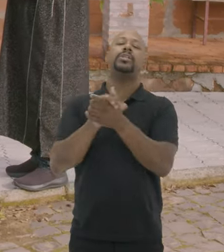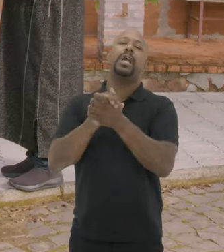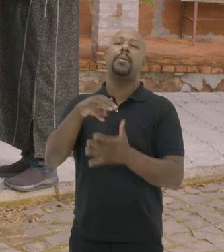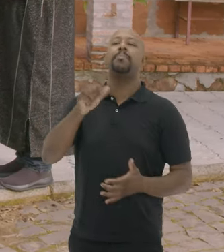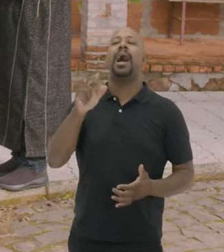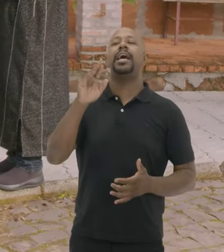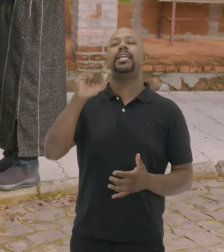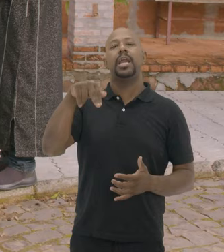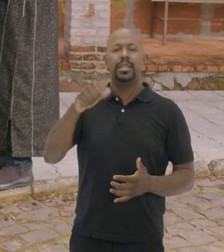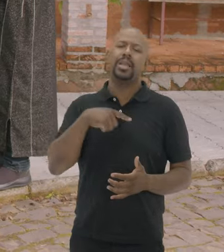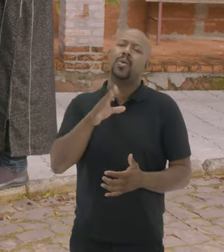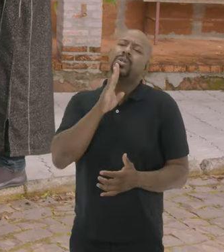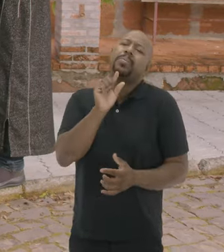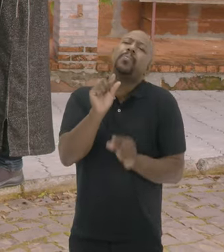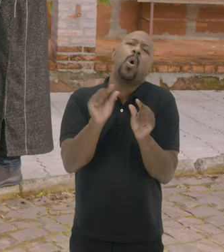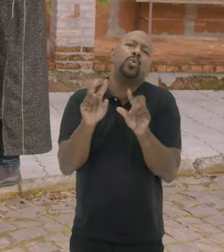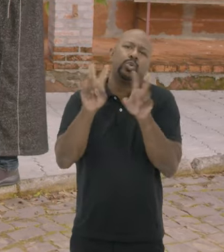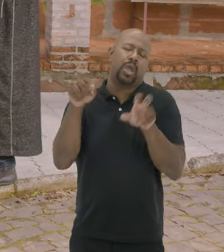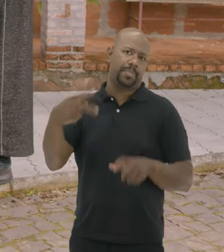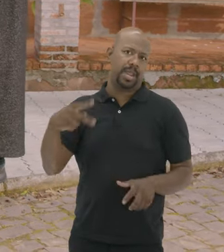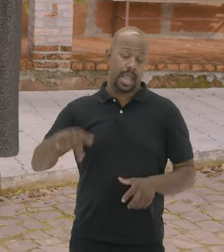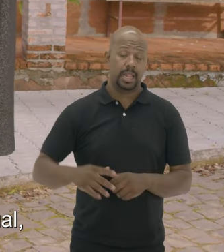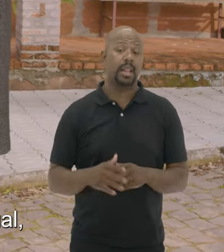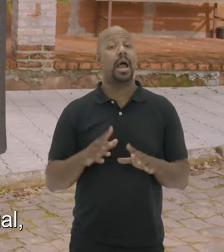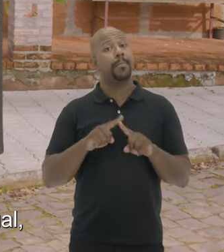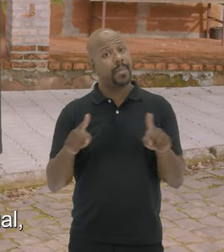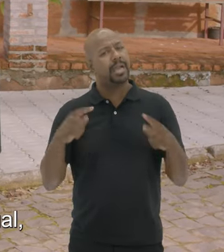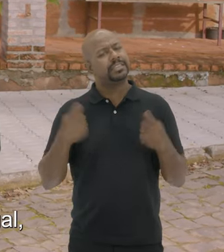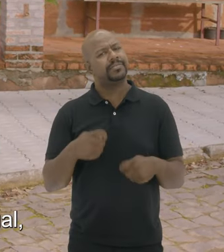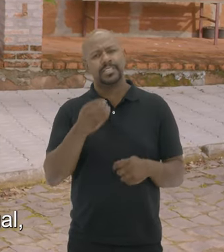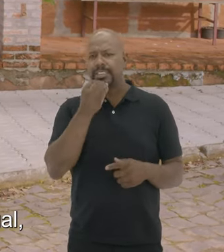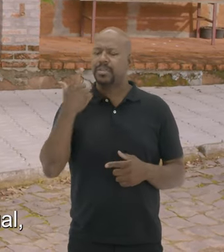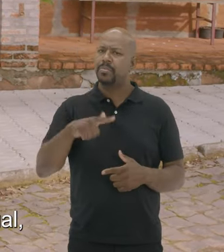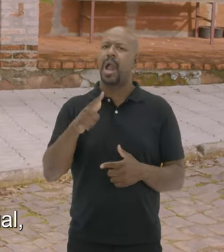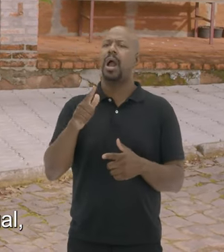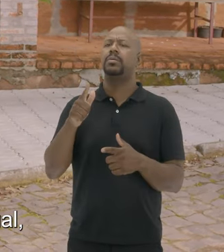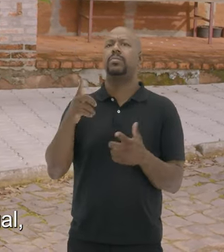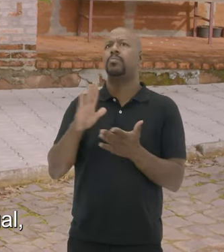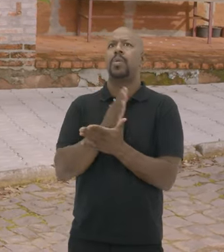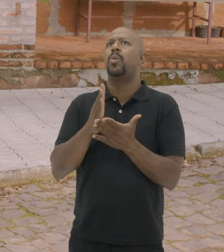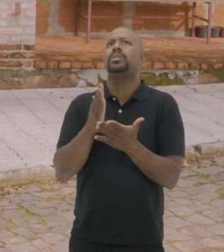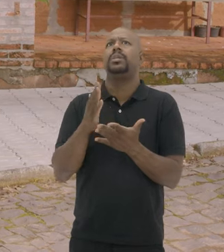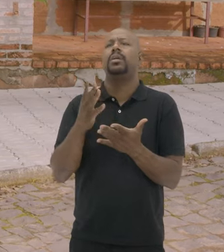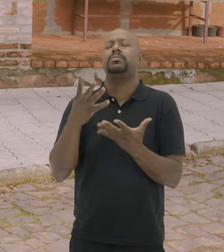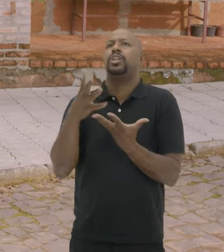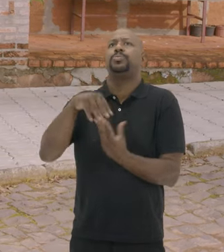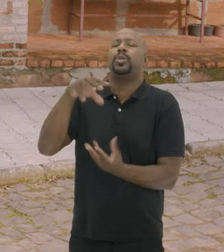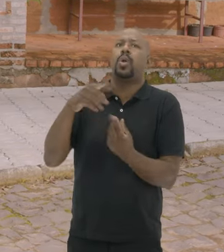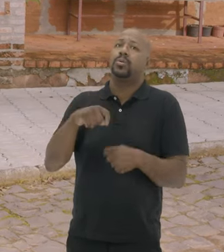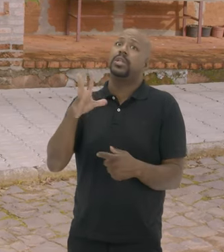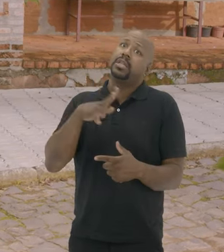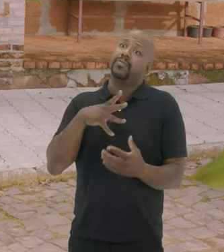homenagear a Mariana que eu acho que eu sei muito pouco sobre ela né mas deveria ter alguma dívida espiritual que espero